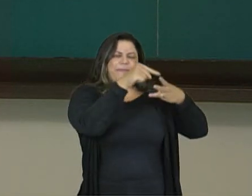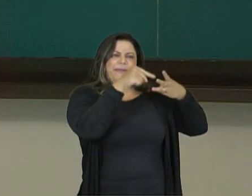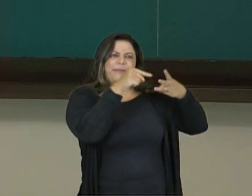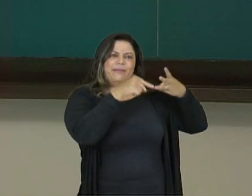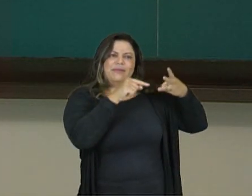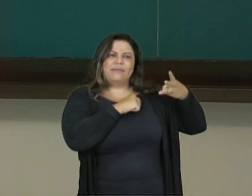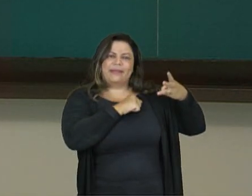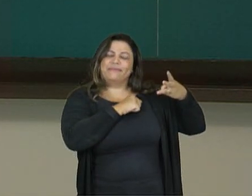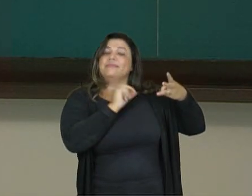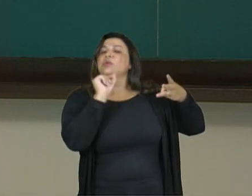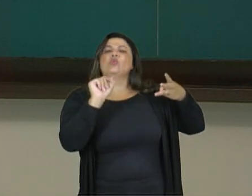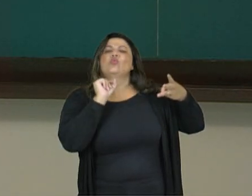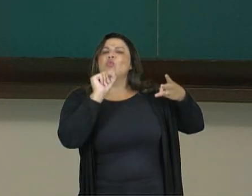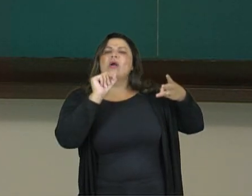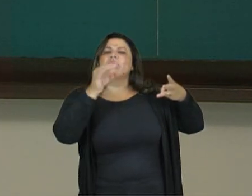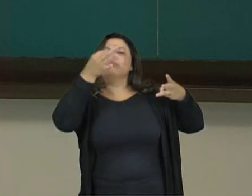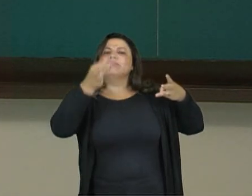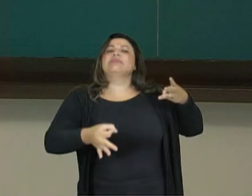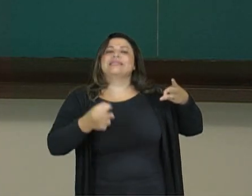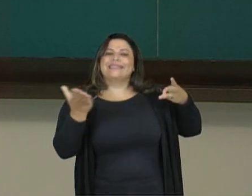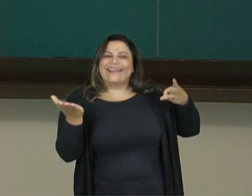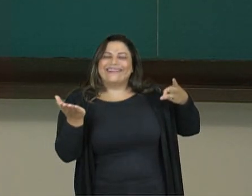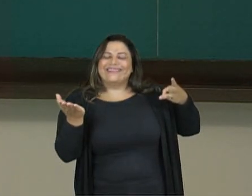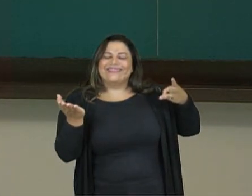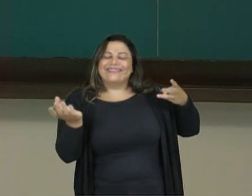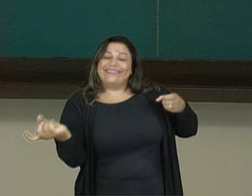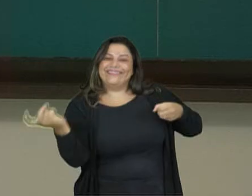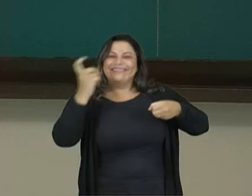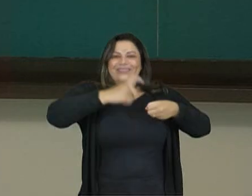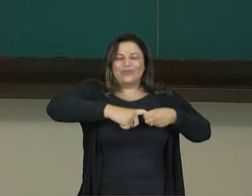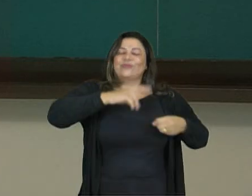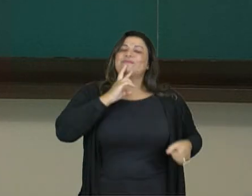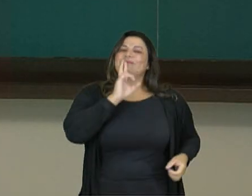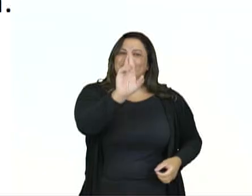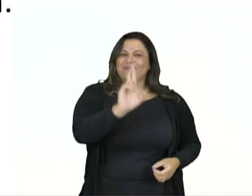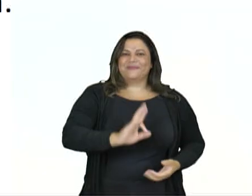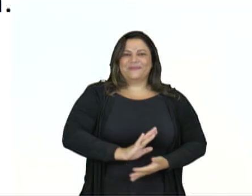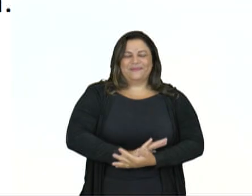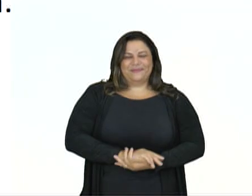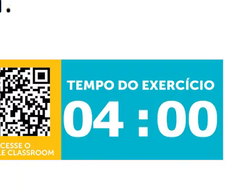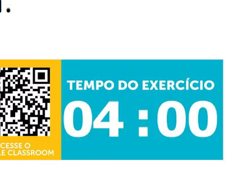Qual dessas opções está certa? Eu já volto com a resposta.